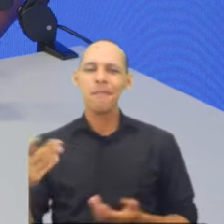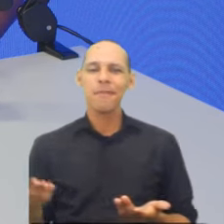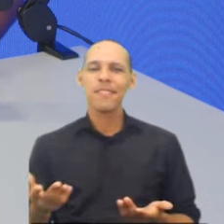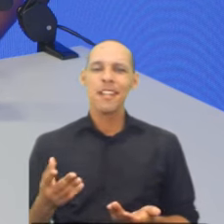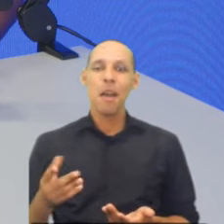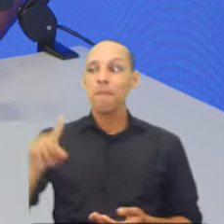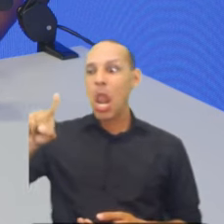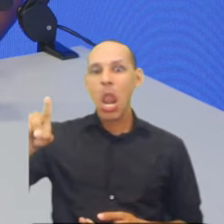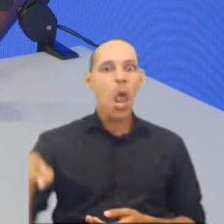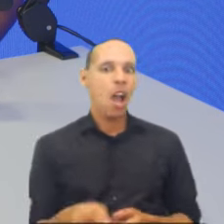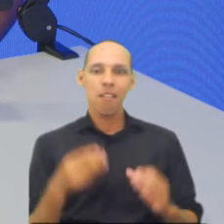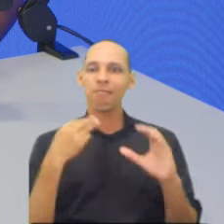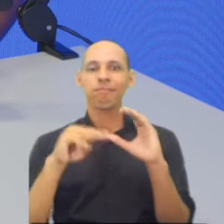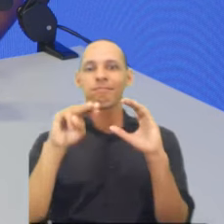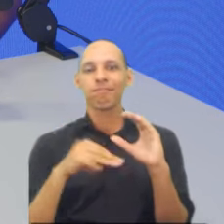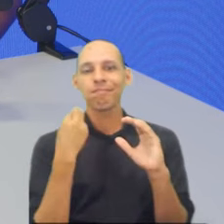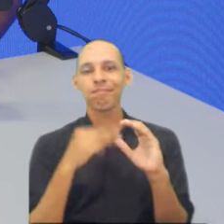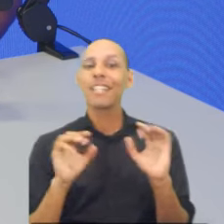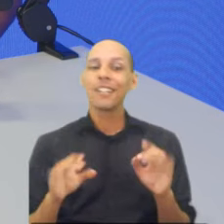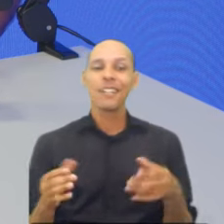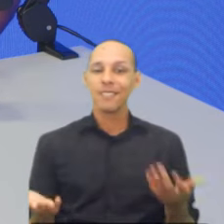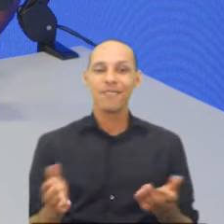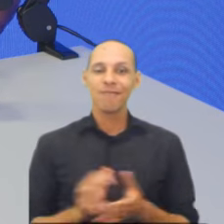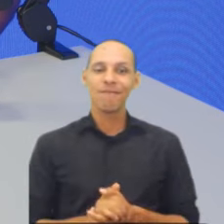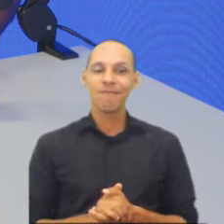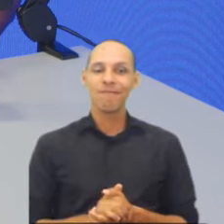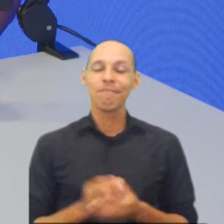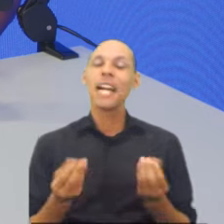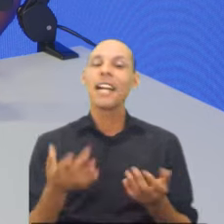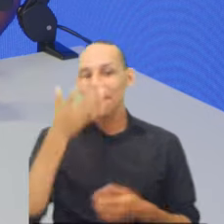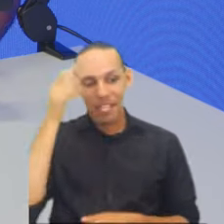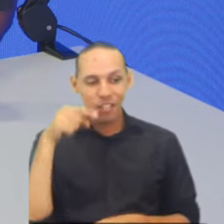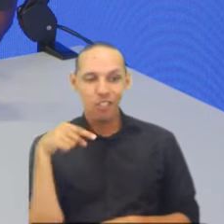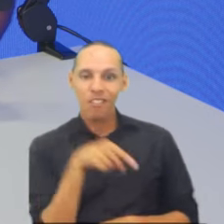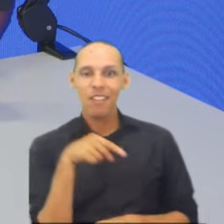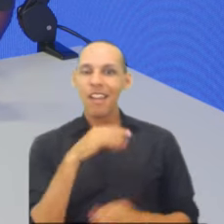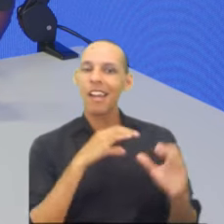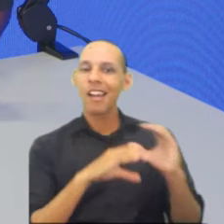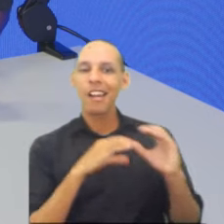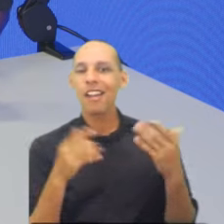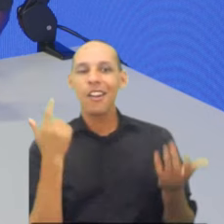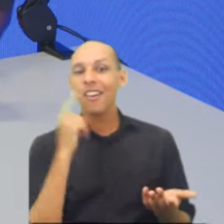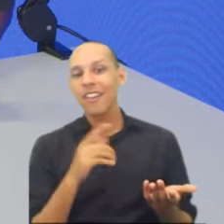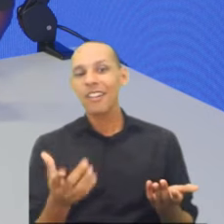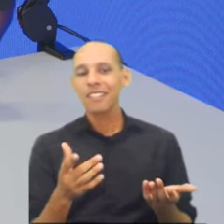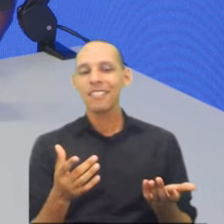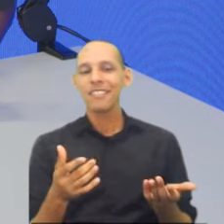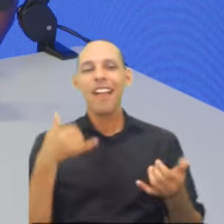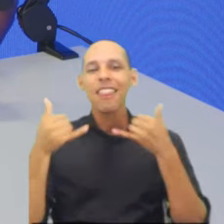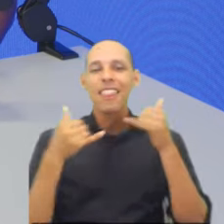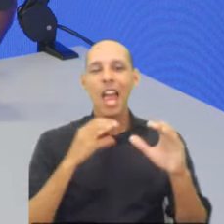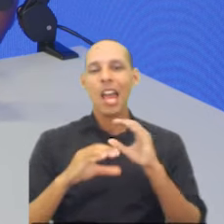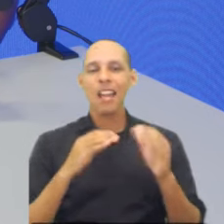uhum aplicativos milionários só de mensagens de celular que aconteceu paraa pessoa assurda fazer parte de da comunicação